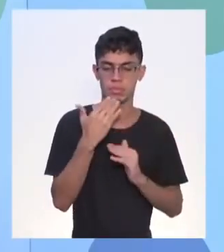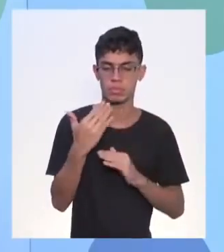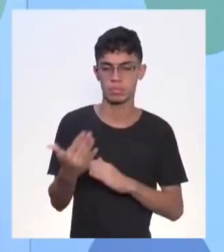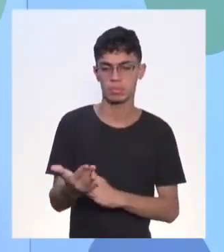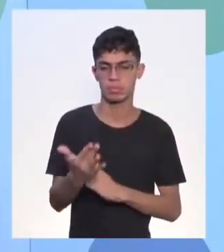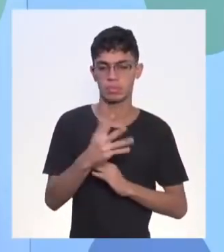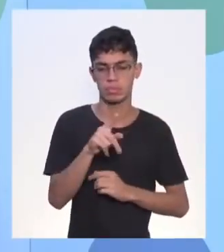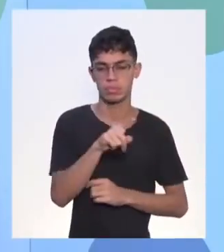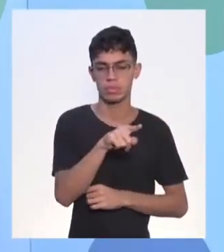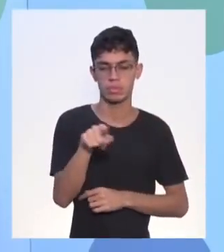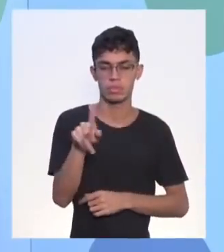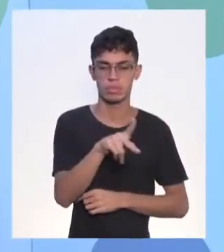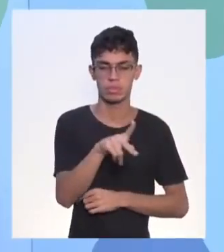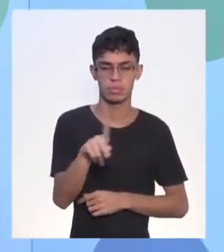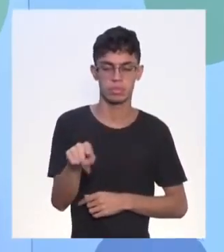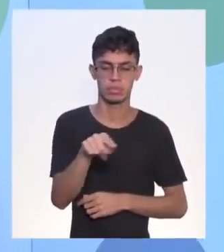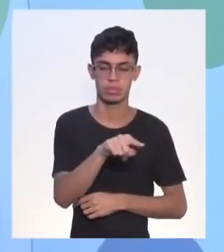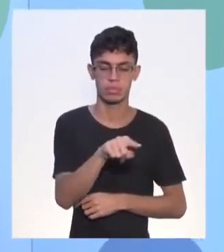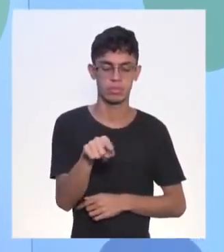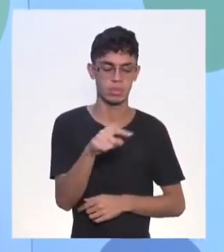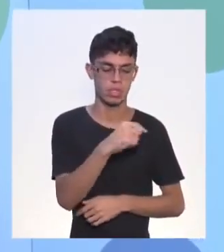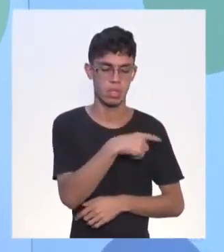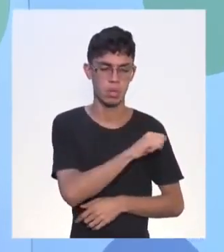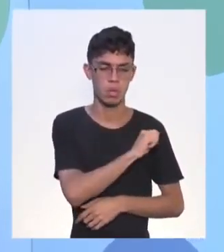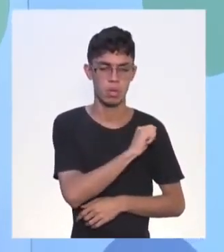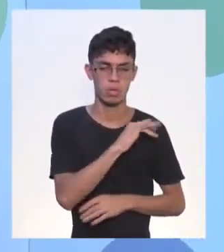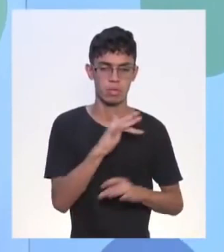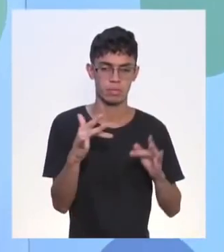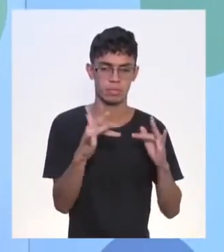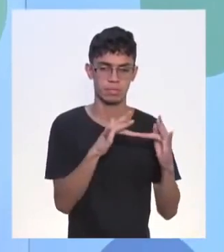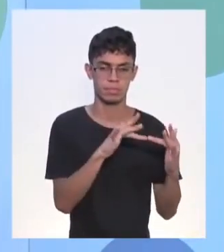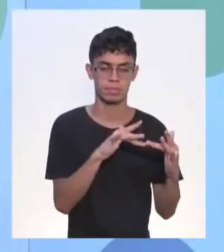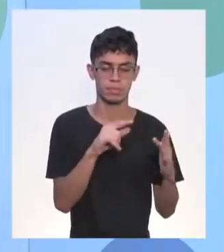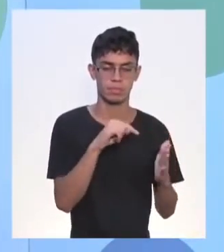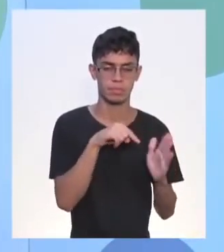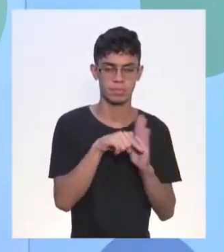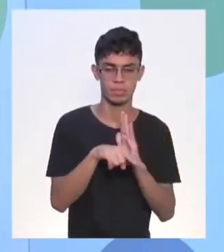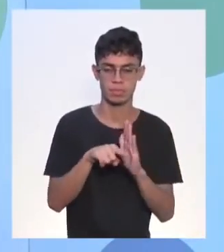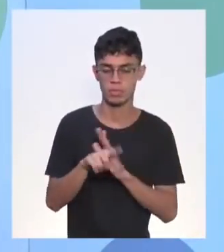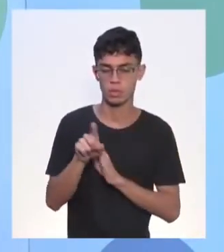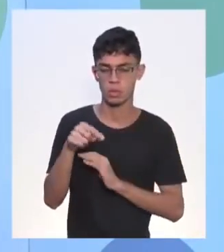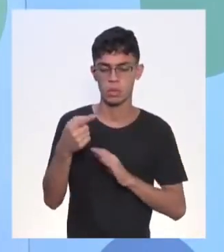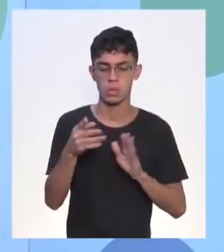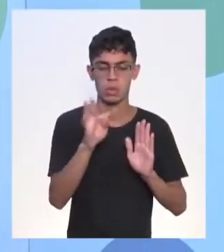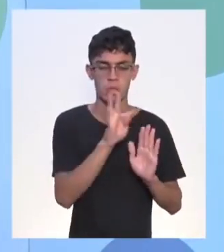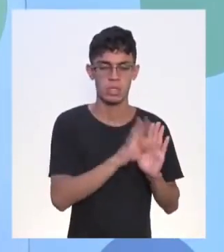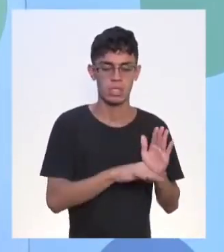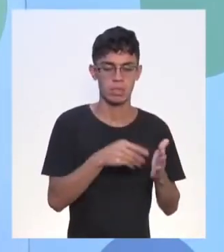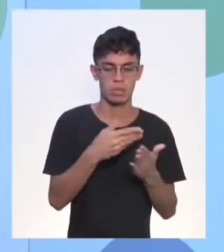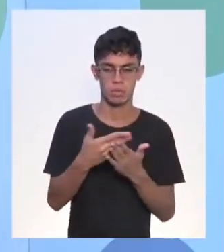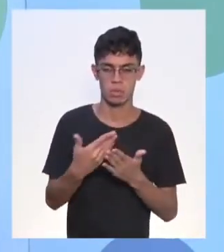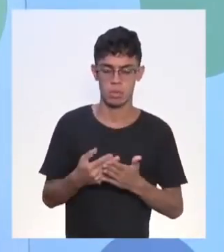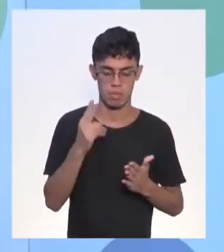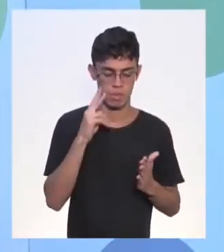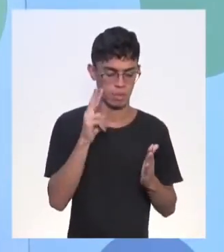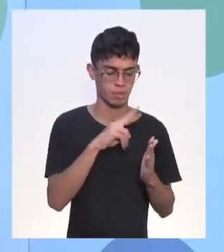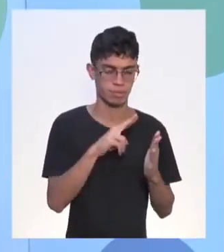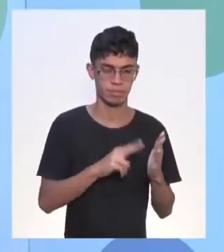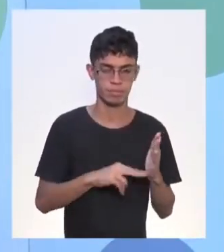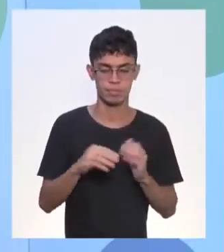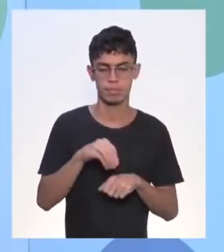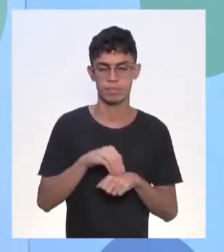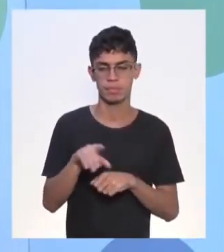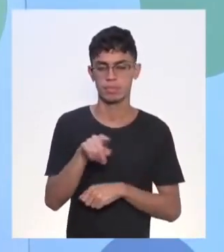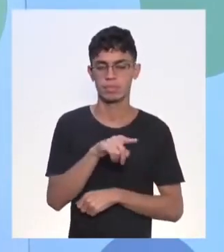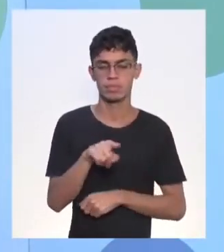dos professores para que eles se conectem e que, a partir disso, eles comecem a explorar outros textos, né? Então, esse recado que a gente